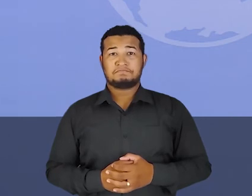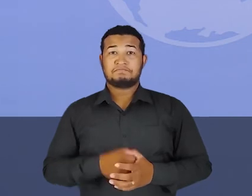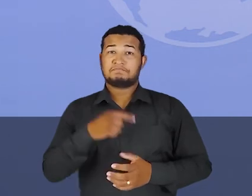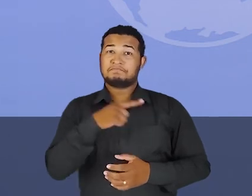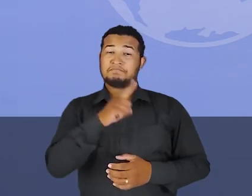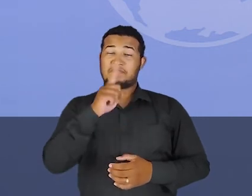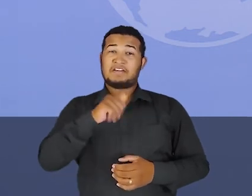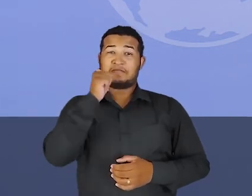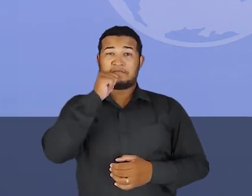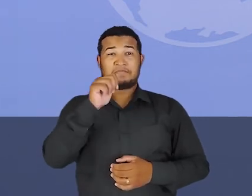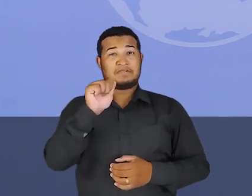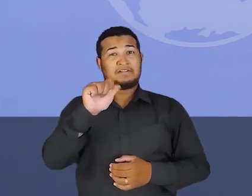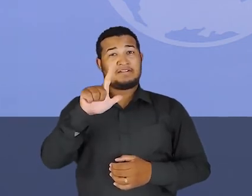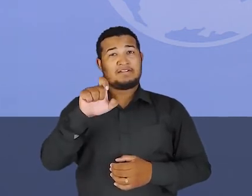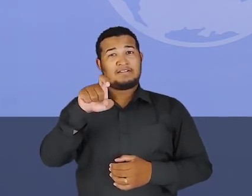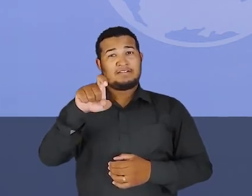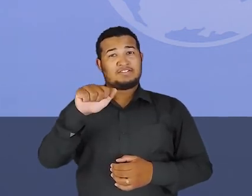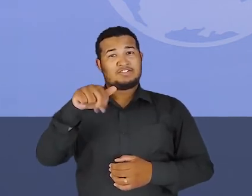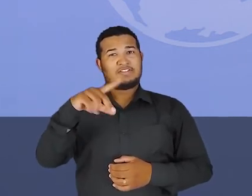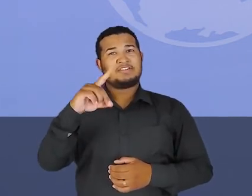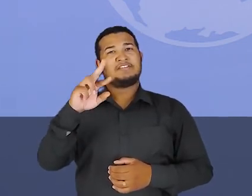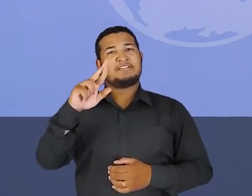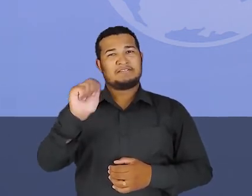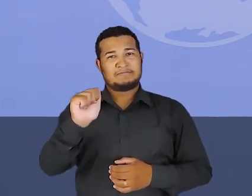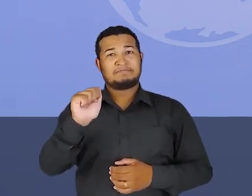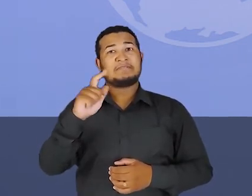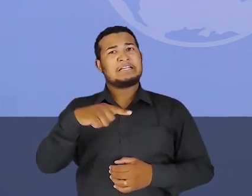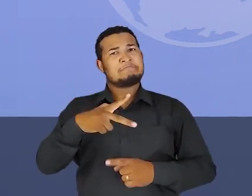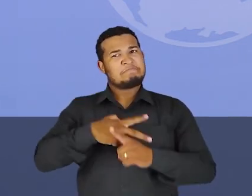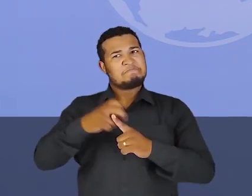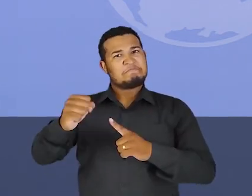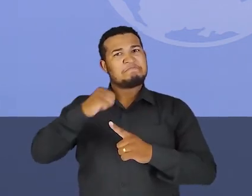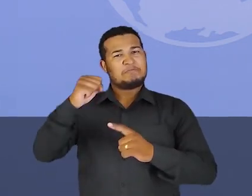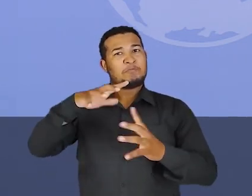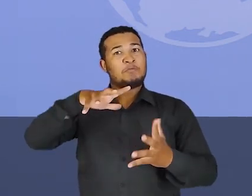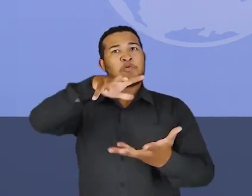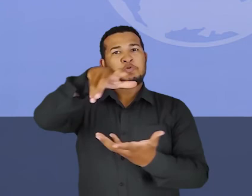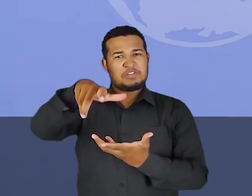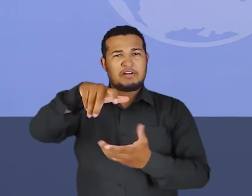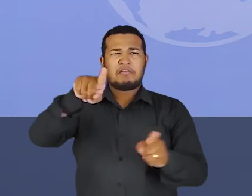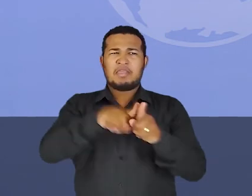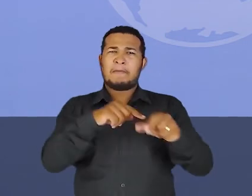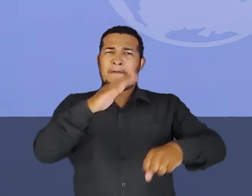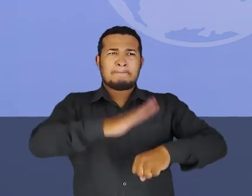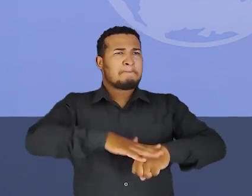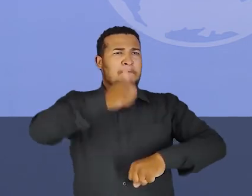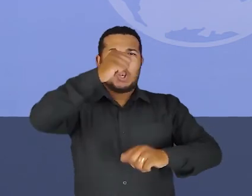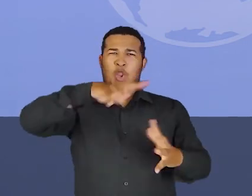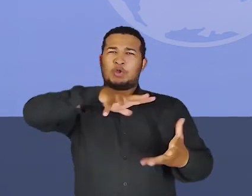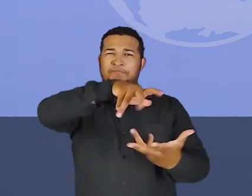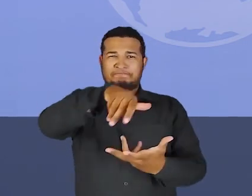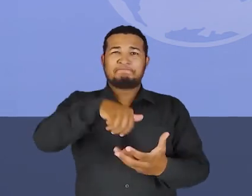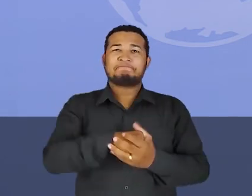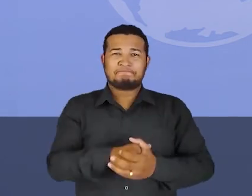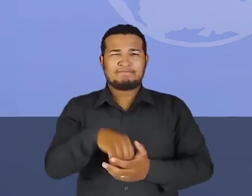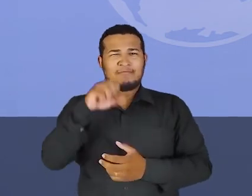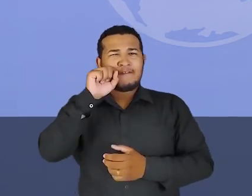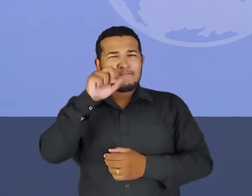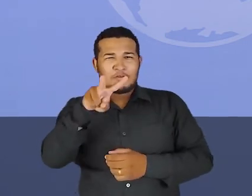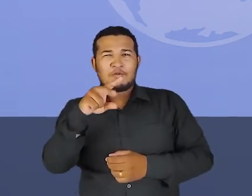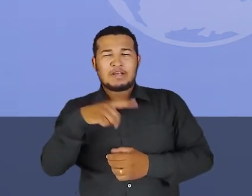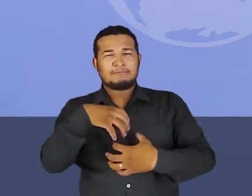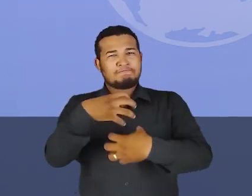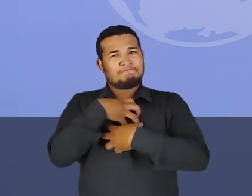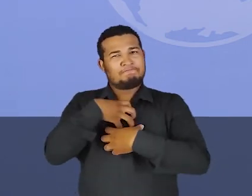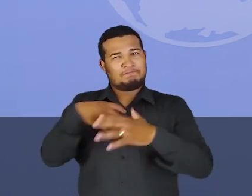Essa é a nossa Alexandra, a nossa Alê, campeã mundial, melhor jogadora do mundo. E aí você viu esse estilo